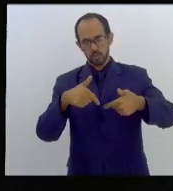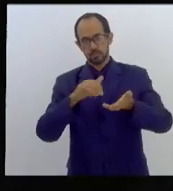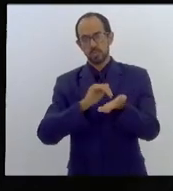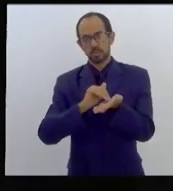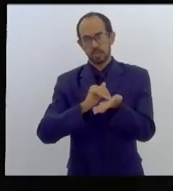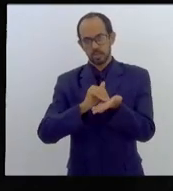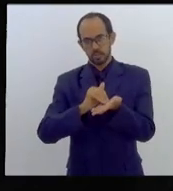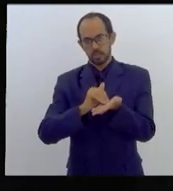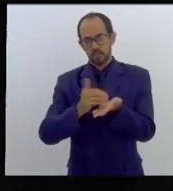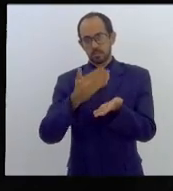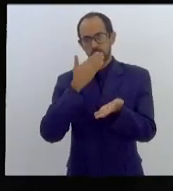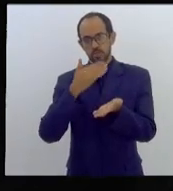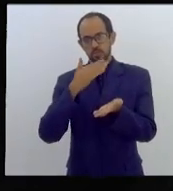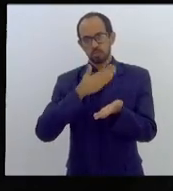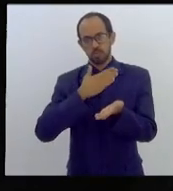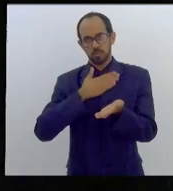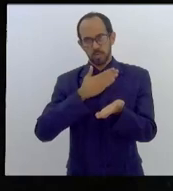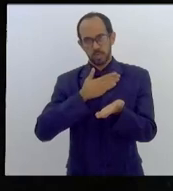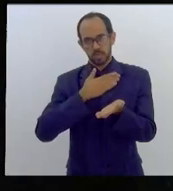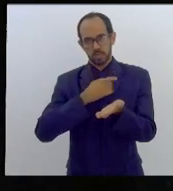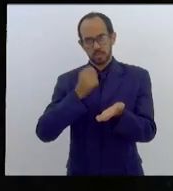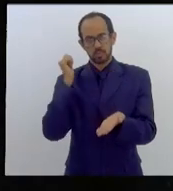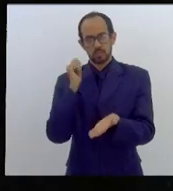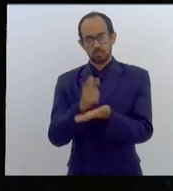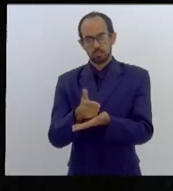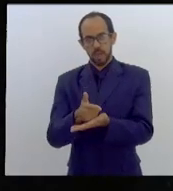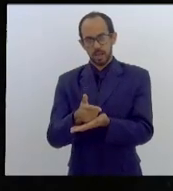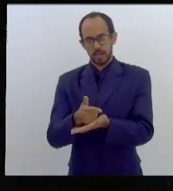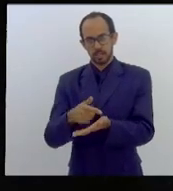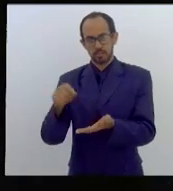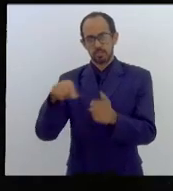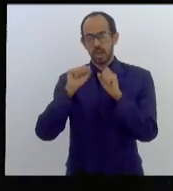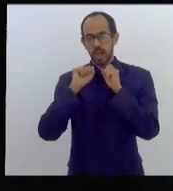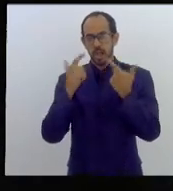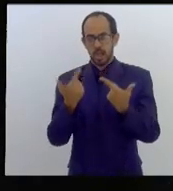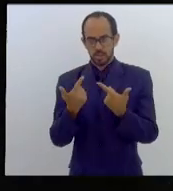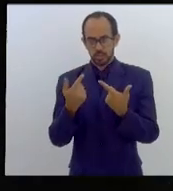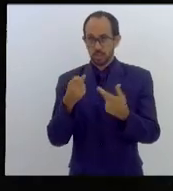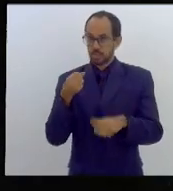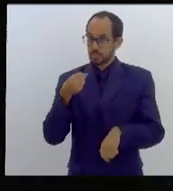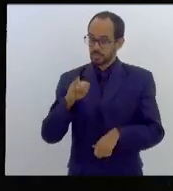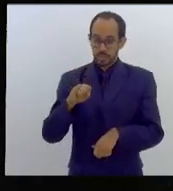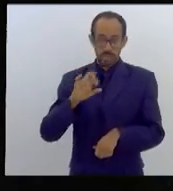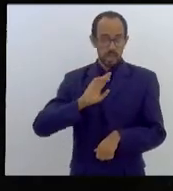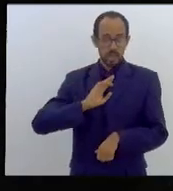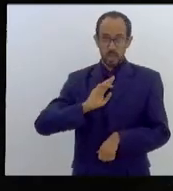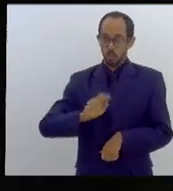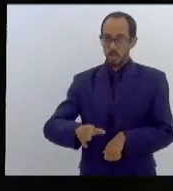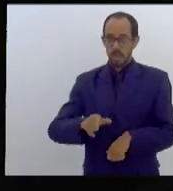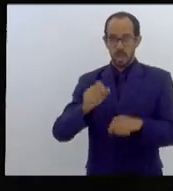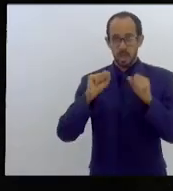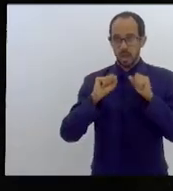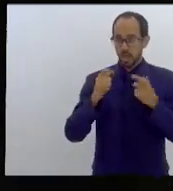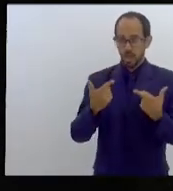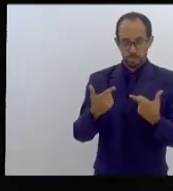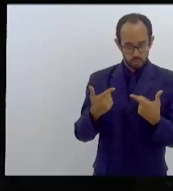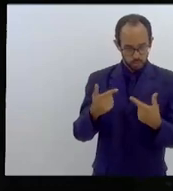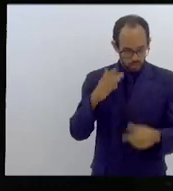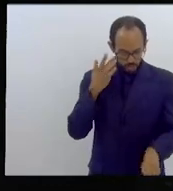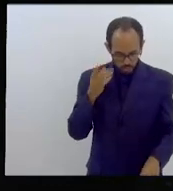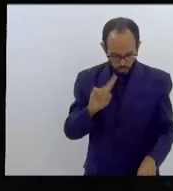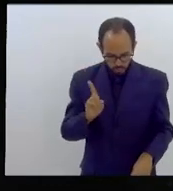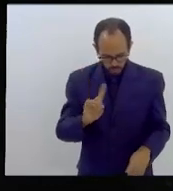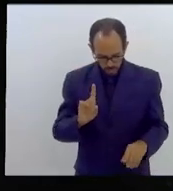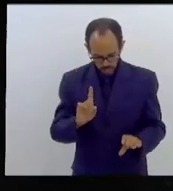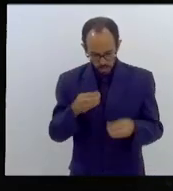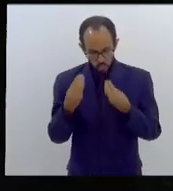mim estão sendo custeadas por essa Casa Legislativa. Se não fosse essa Casa Legislativa, não sei como